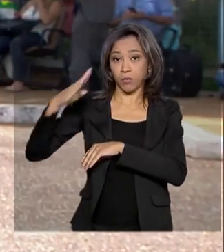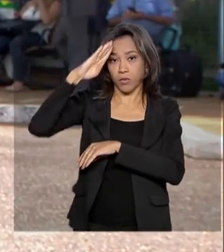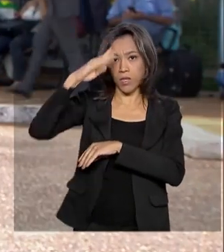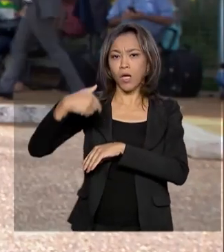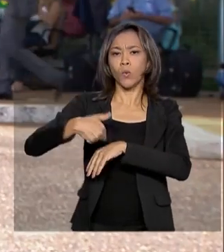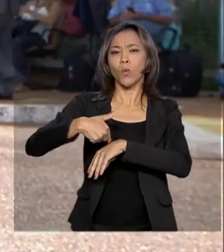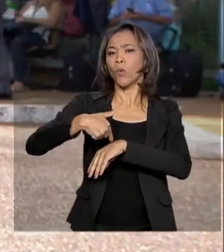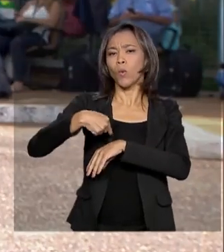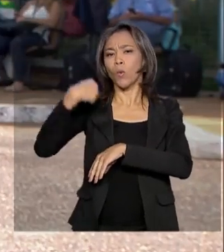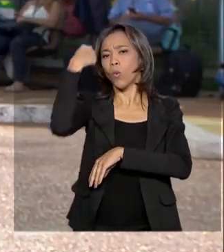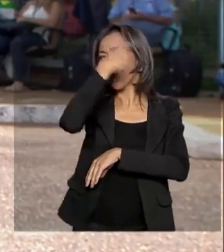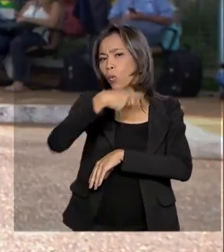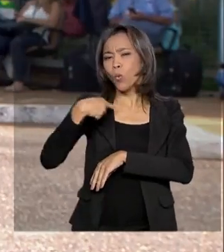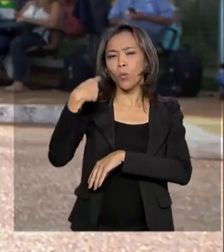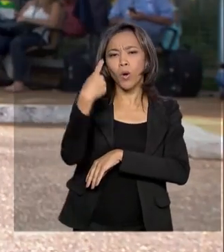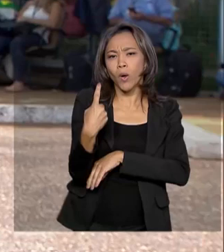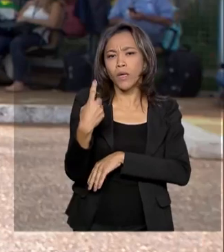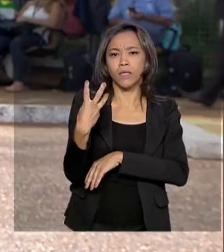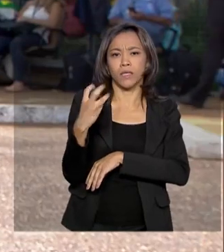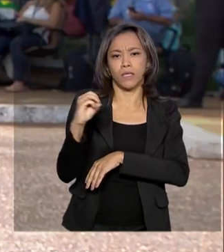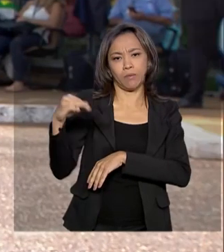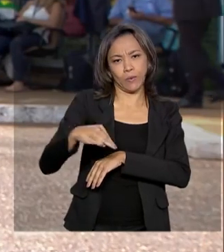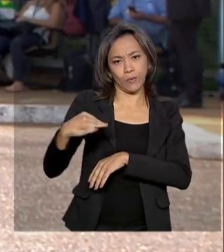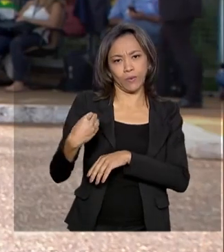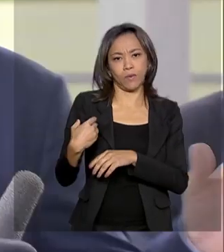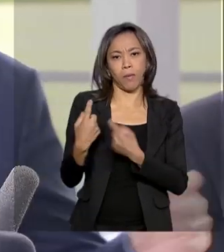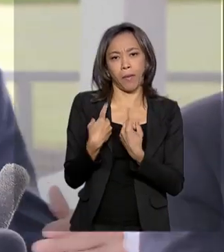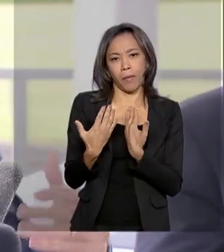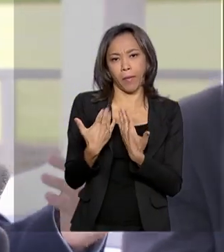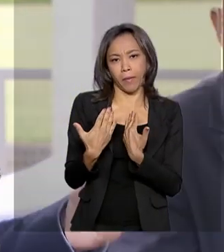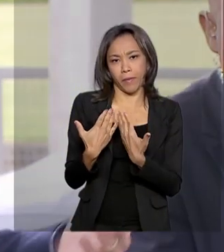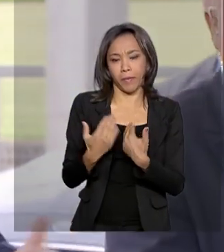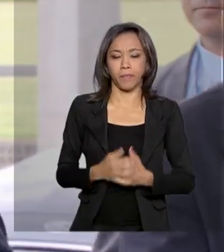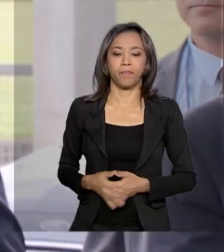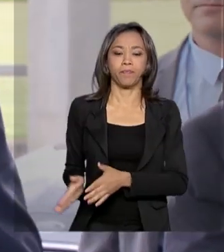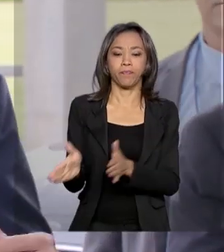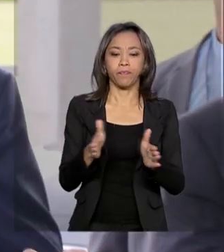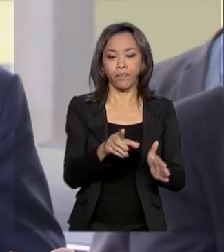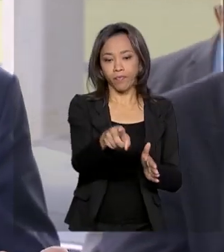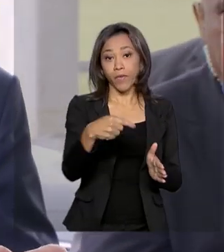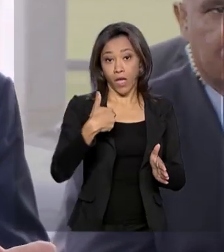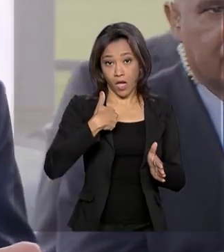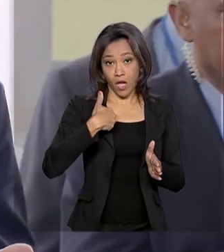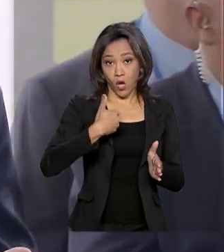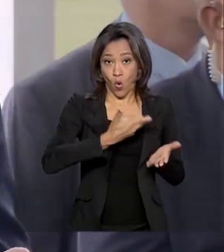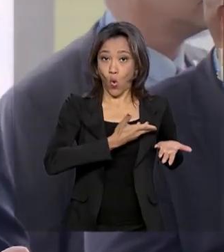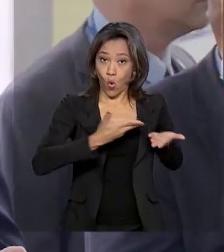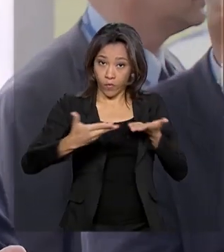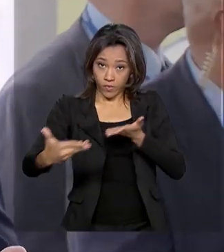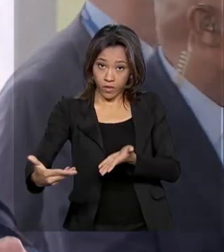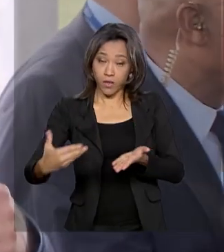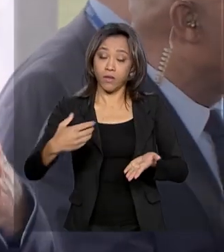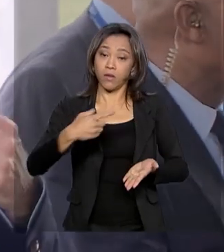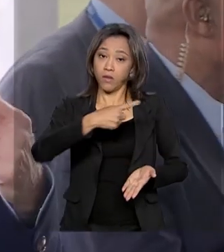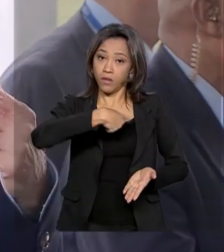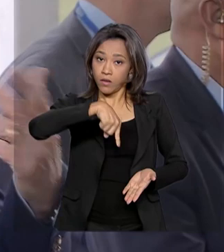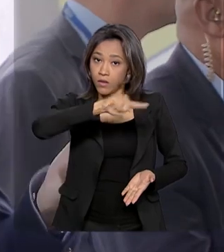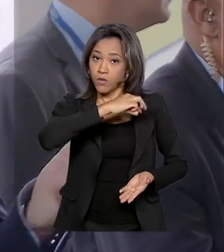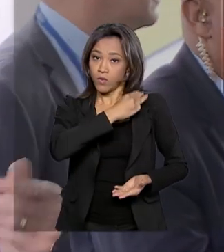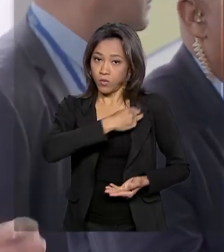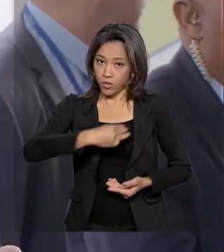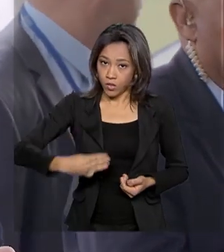durar cerca de uma hora e meia vamos ouvir eu convidei os ministros